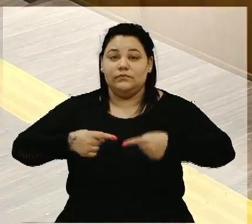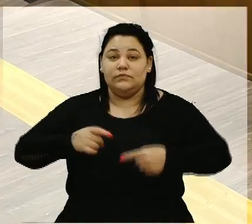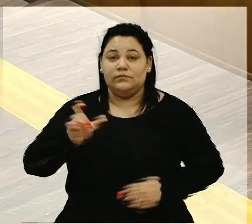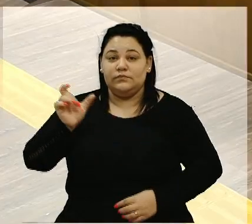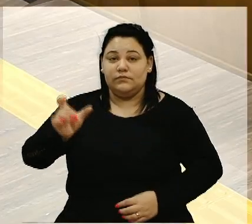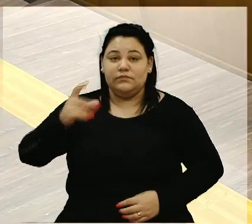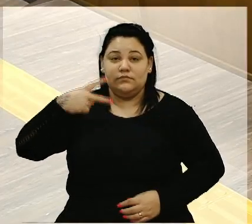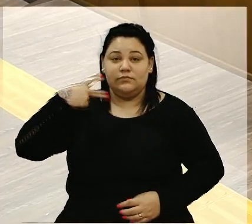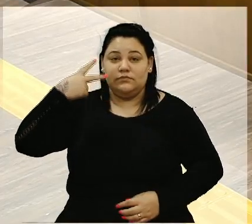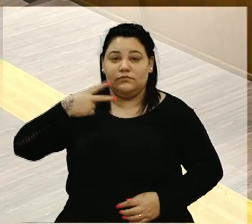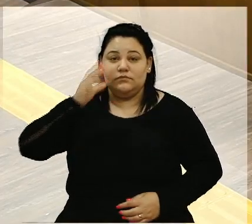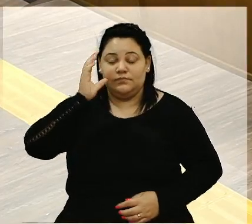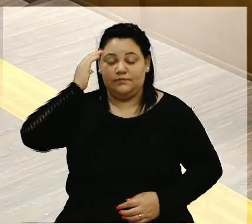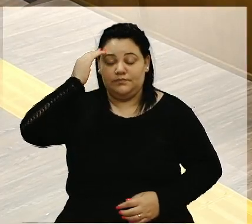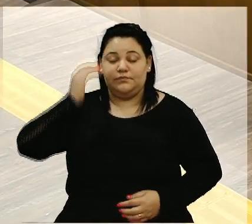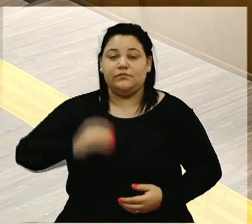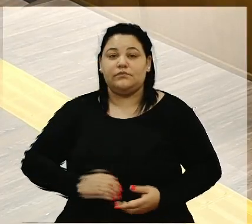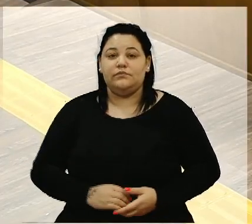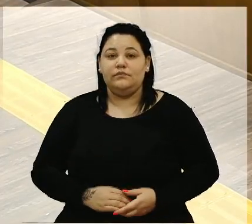Vereador Felipe Gremelmaier.